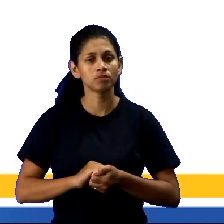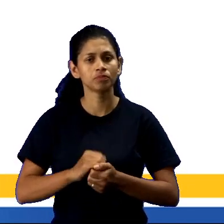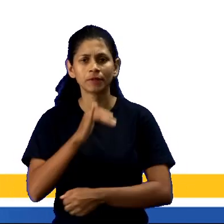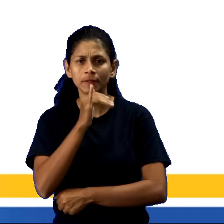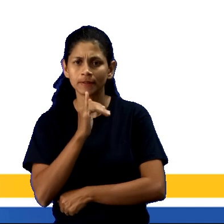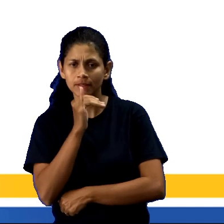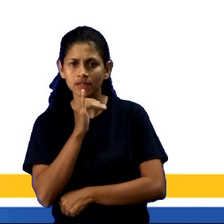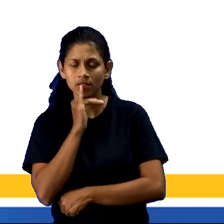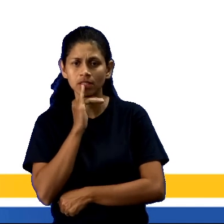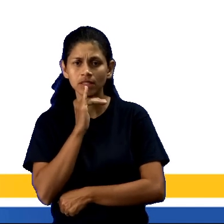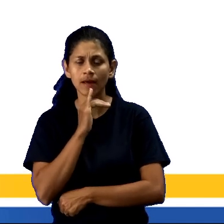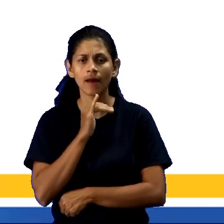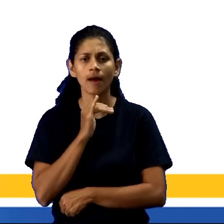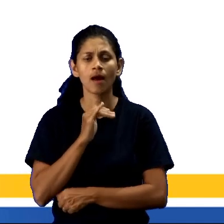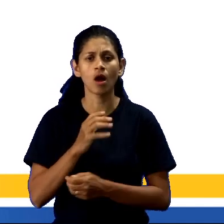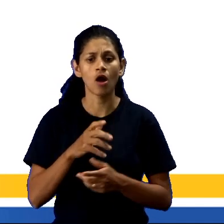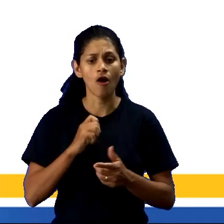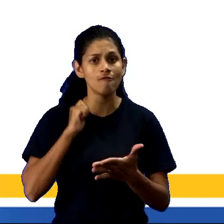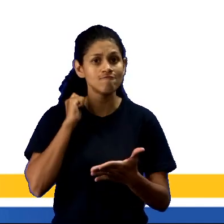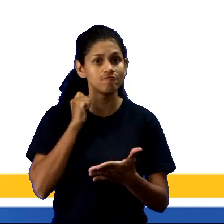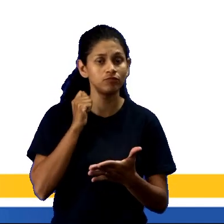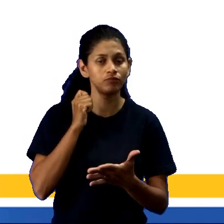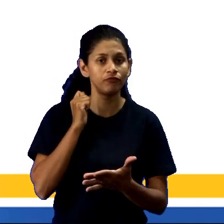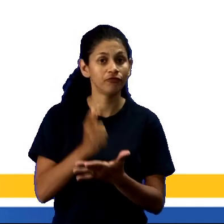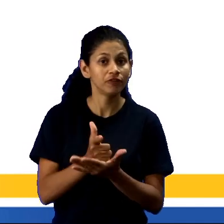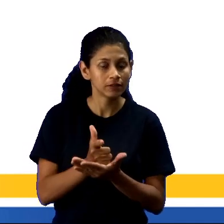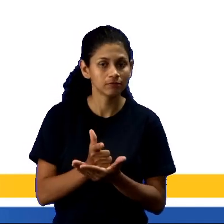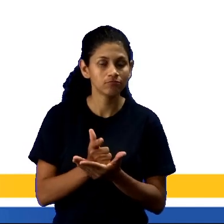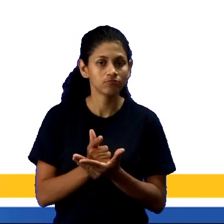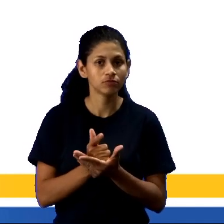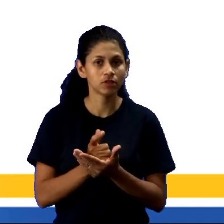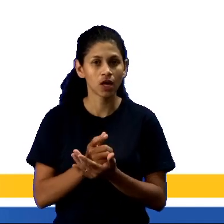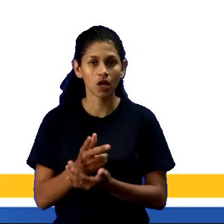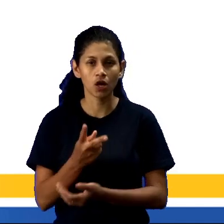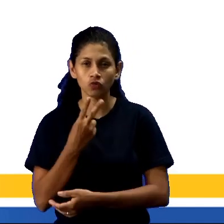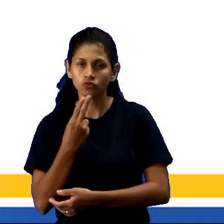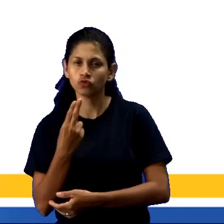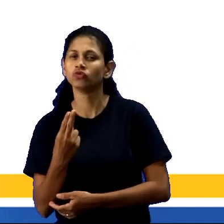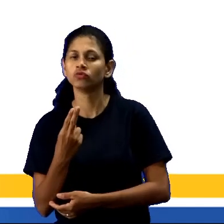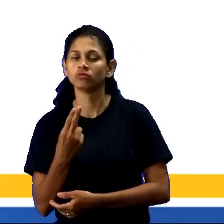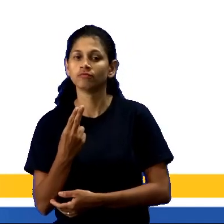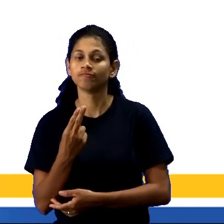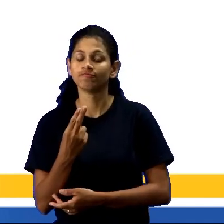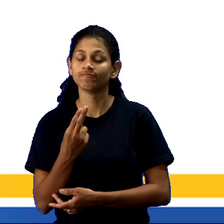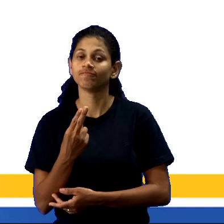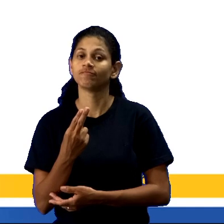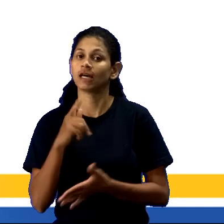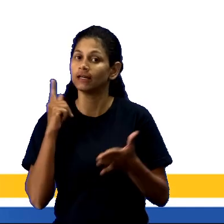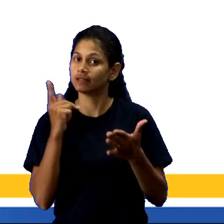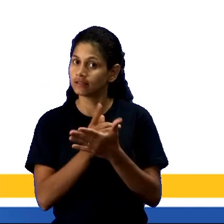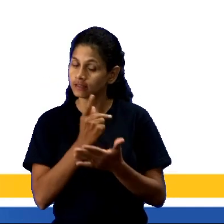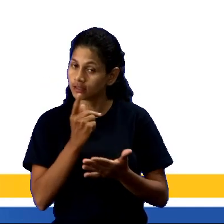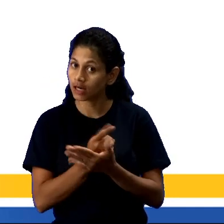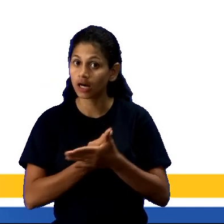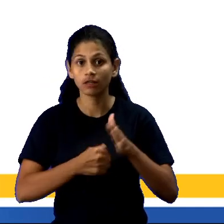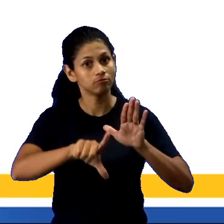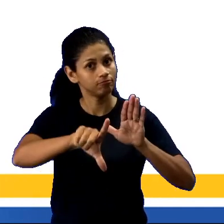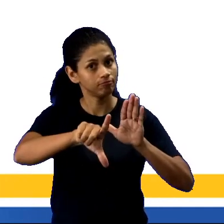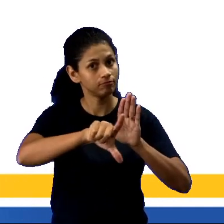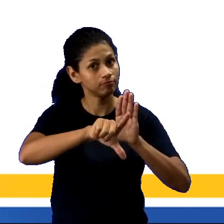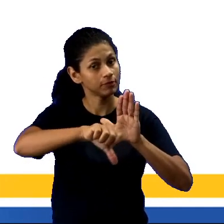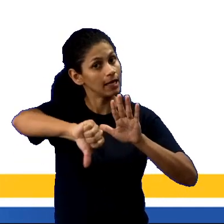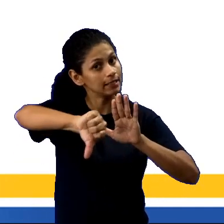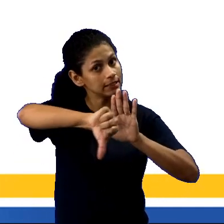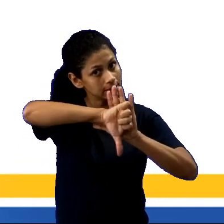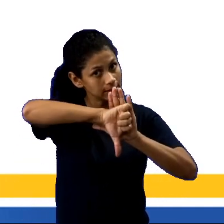comercializar cigarro eletrônico é ilegal, ou seja, não está dentro da lei. Olha só, o